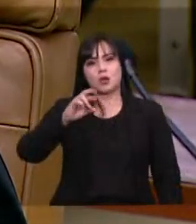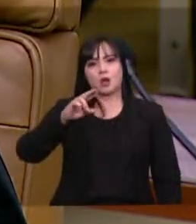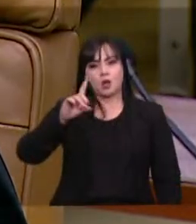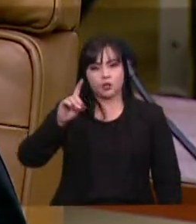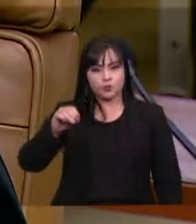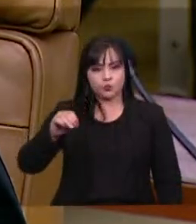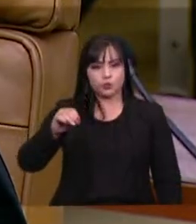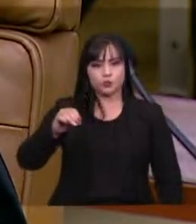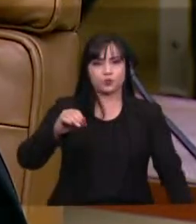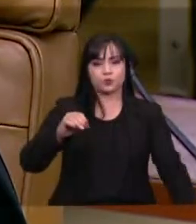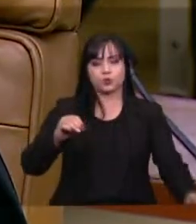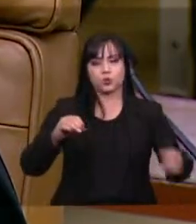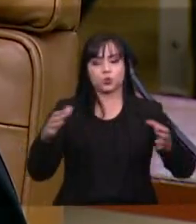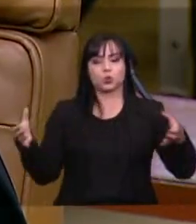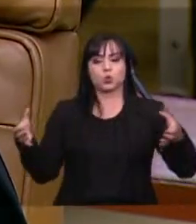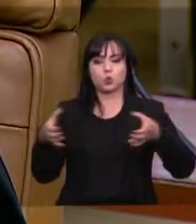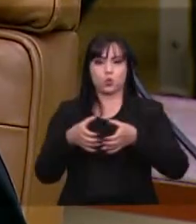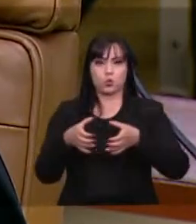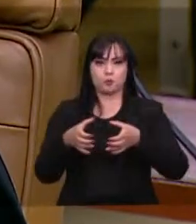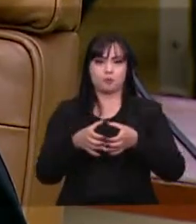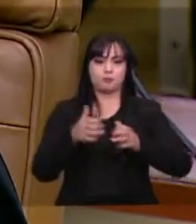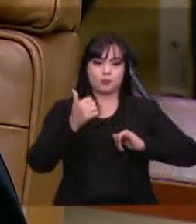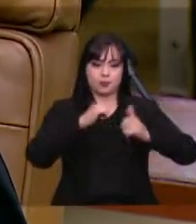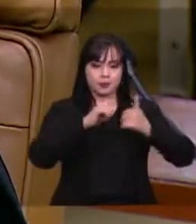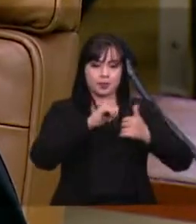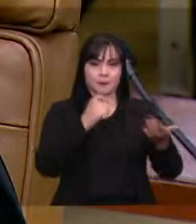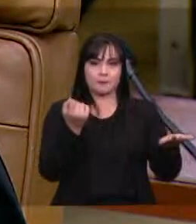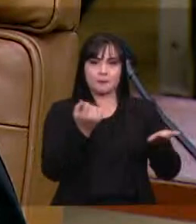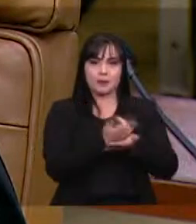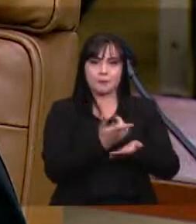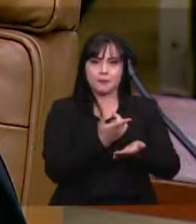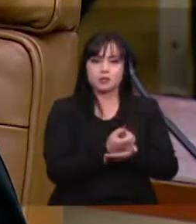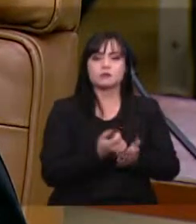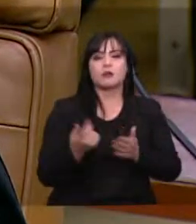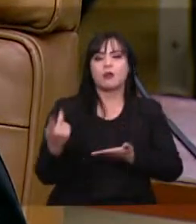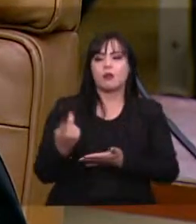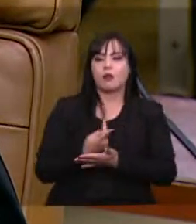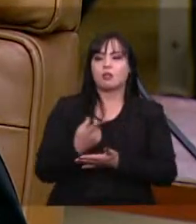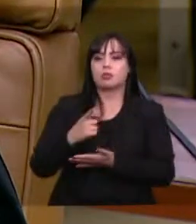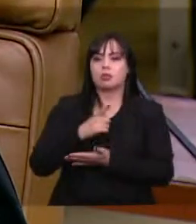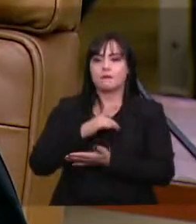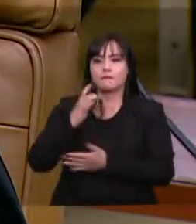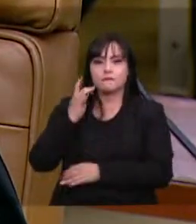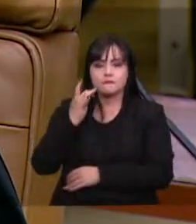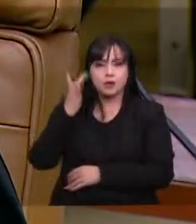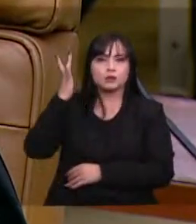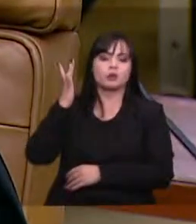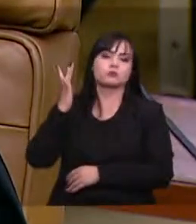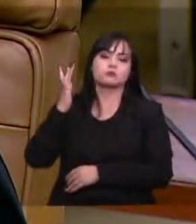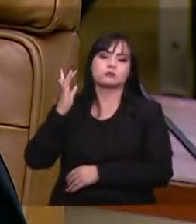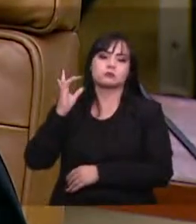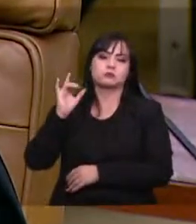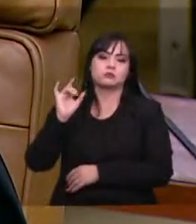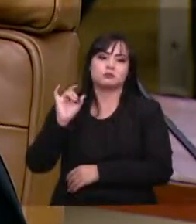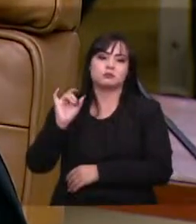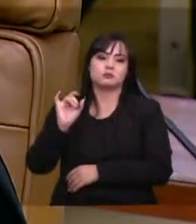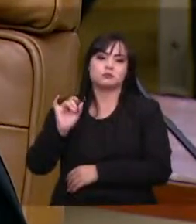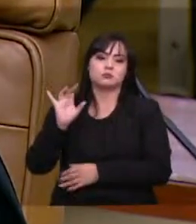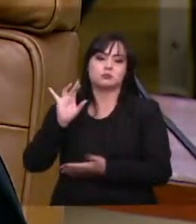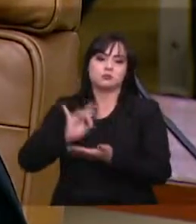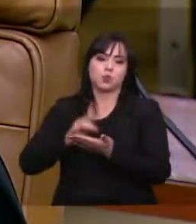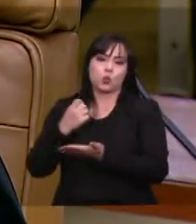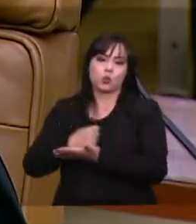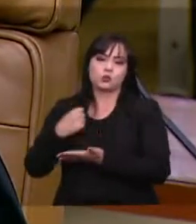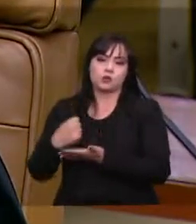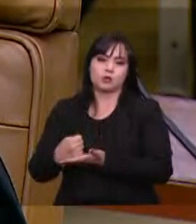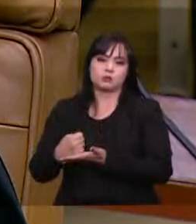propósitos do grupo anuindo o pagamento de vantagens indevidas para obter facilidades na celebração de